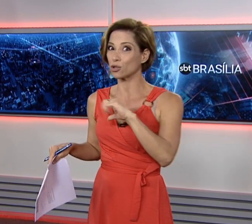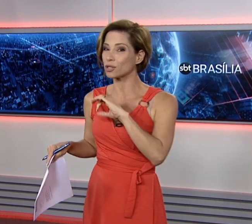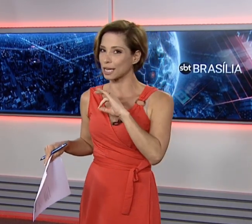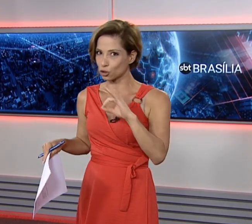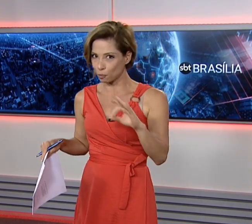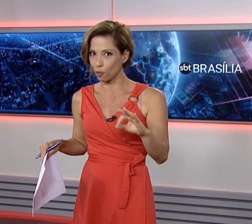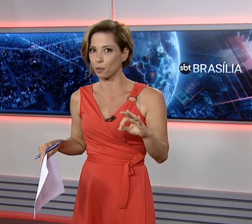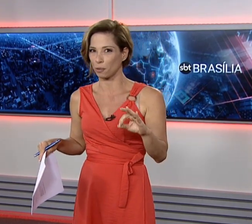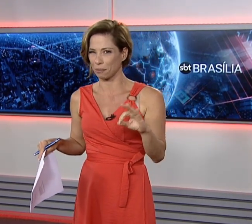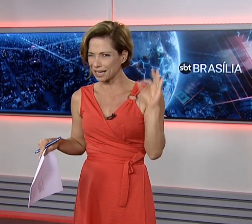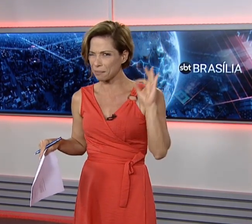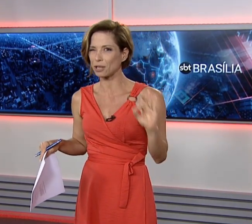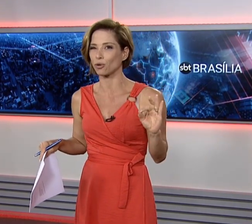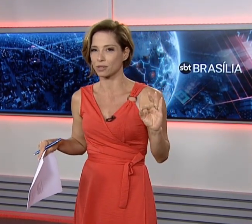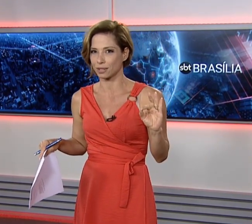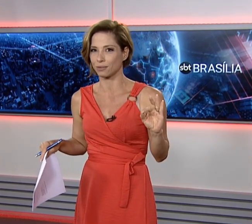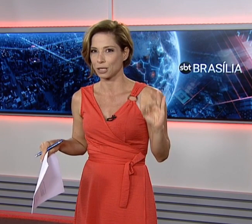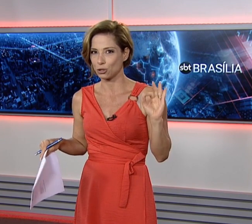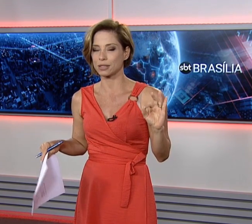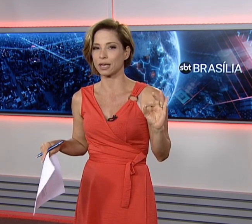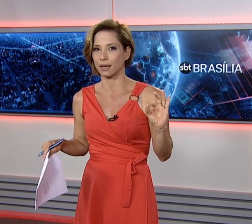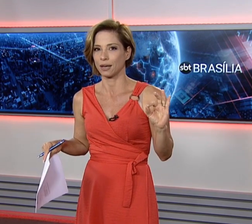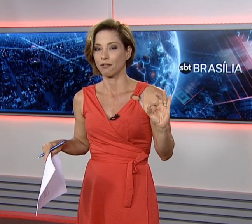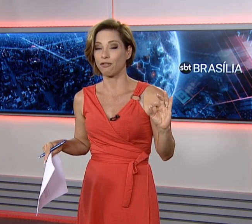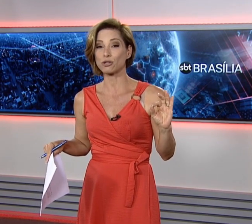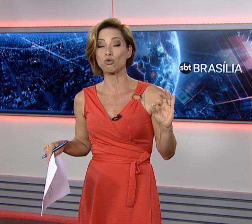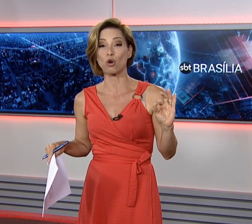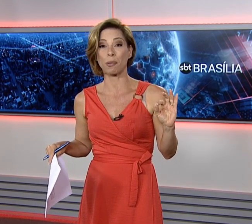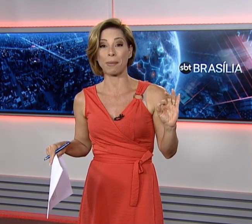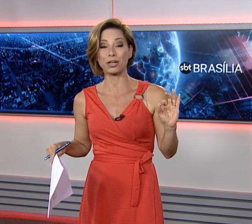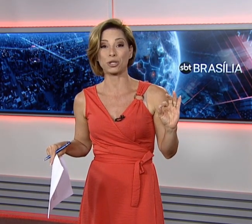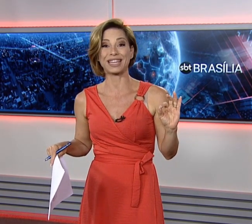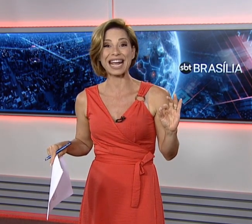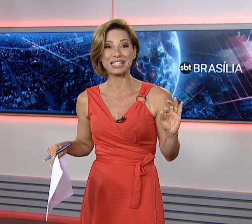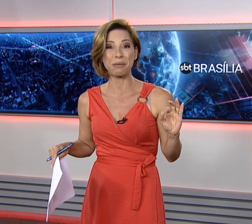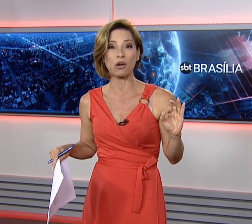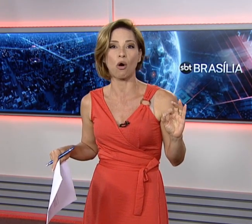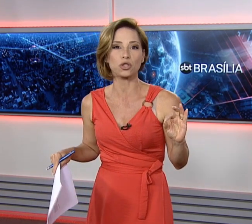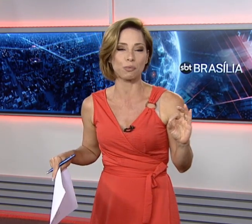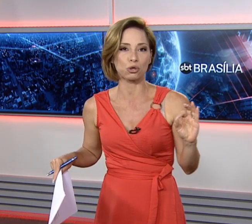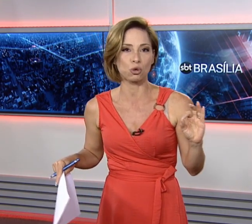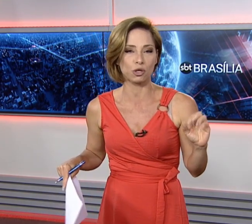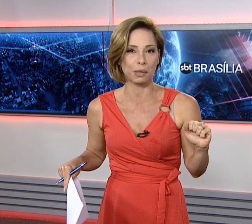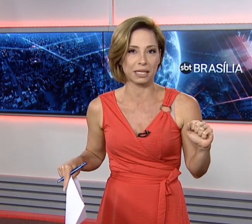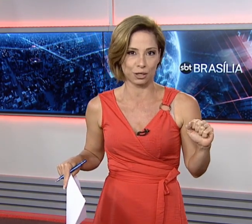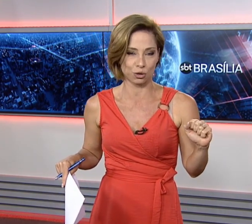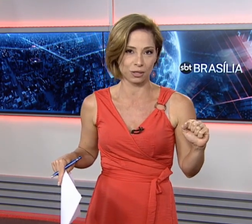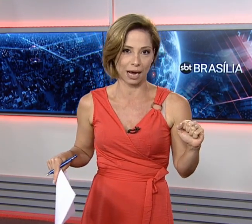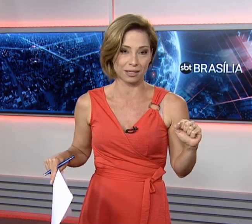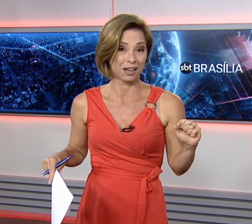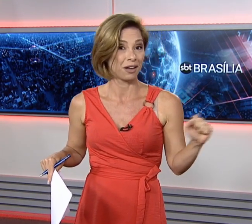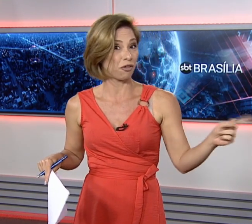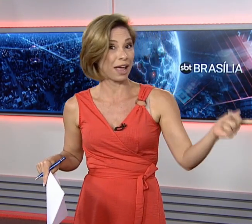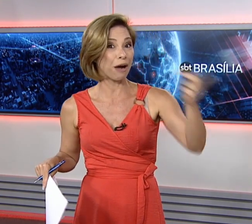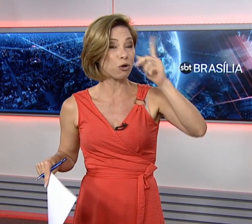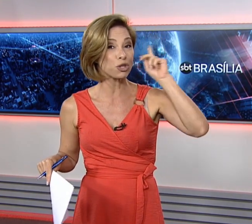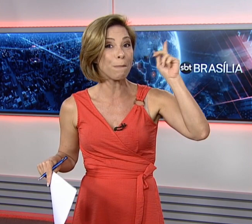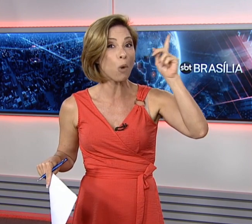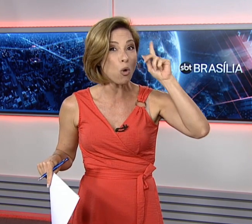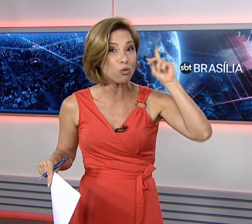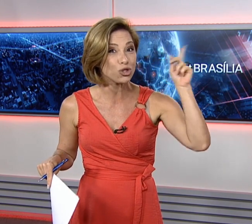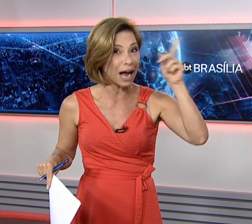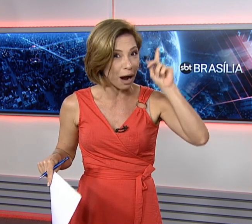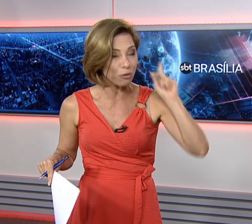uma ontem que foi sucesso de público. Marília Mendonça, diz aí, fez um show para mais de 3 milhões de pessoas pelas redes sociais. Foi